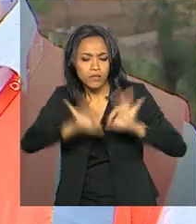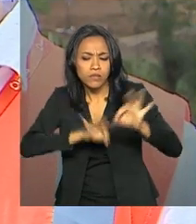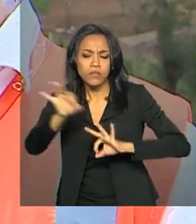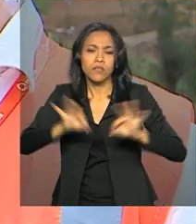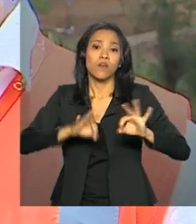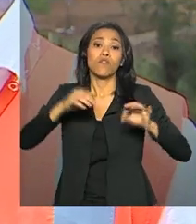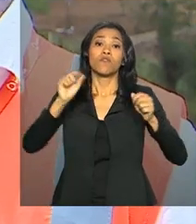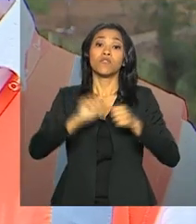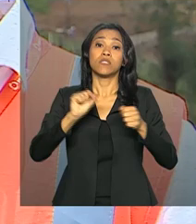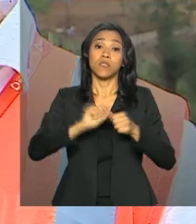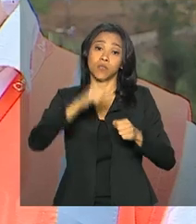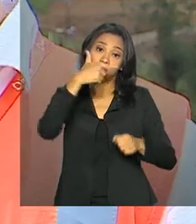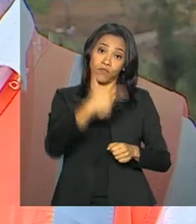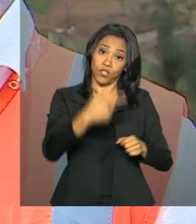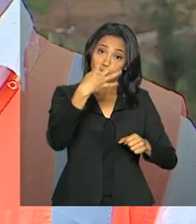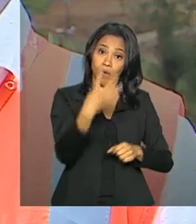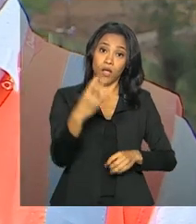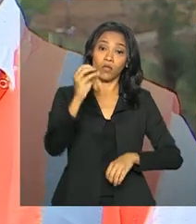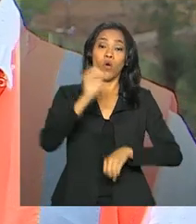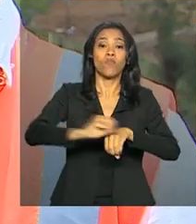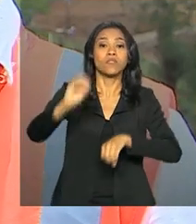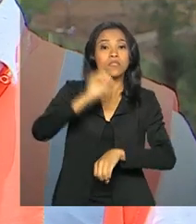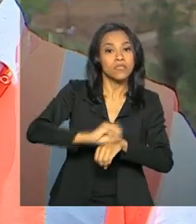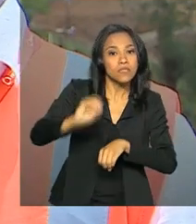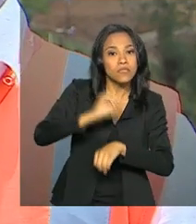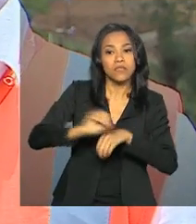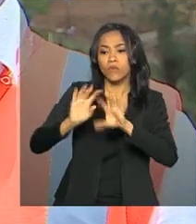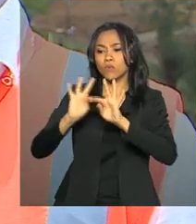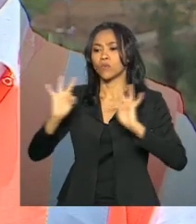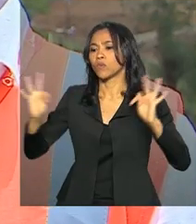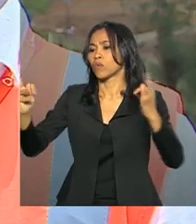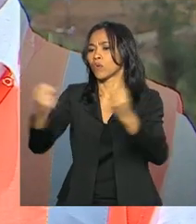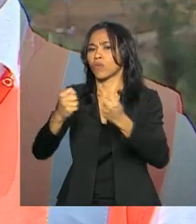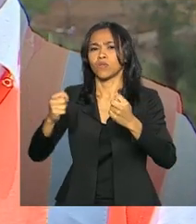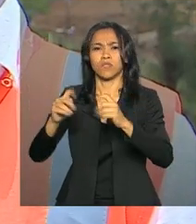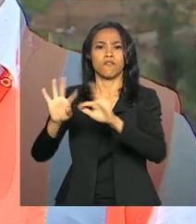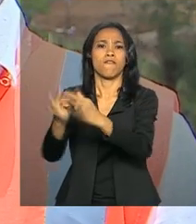com todas as famílias de Bento Rodrigues, com